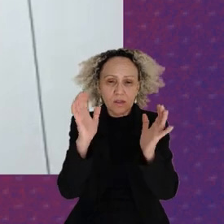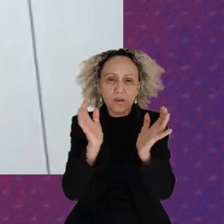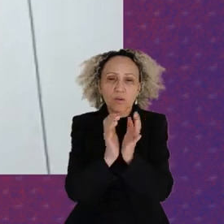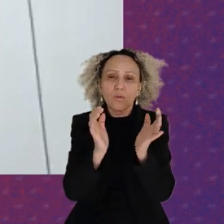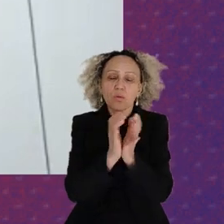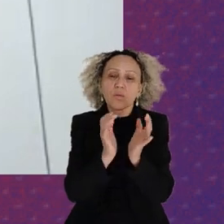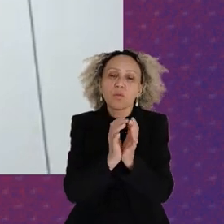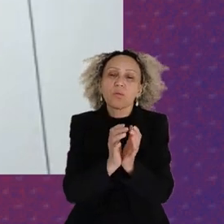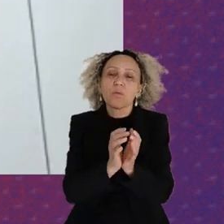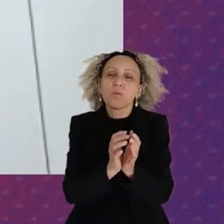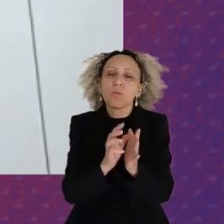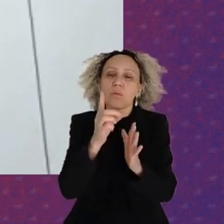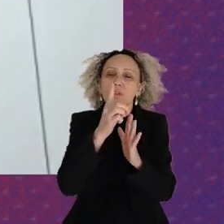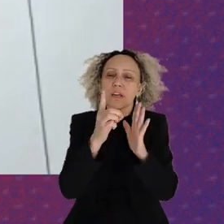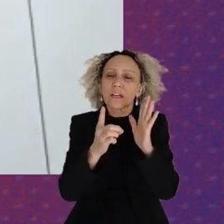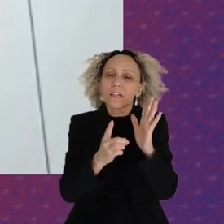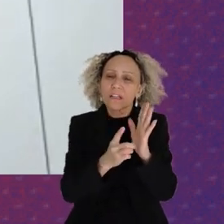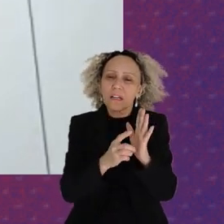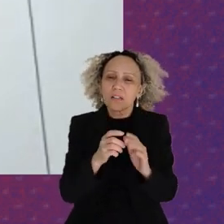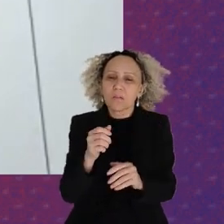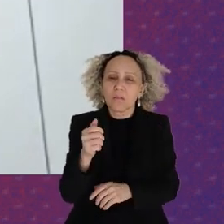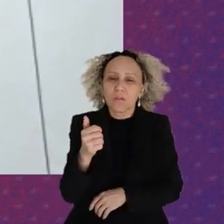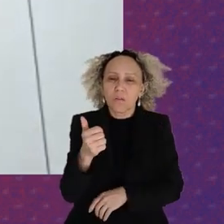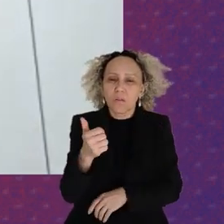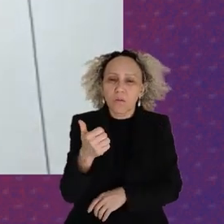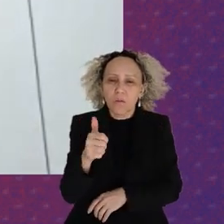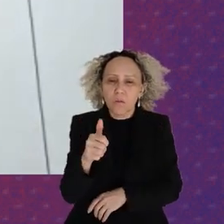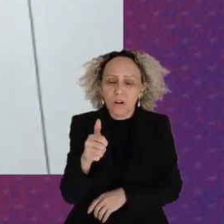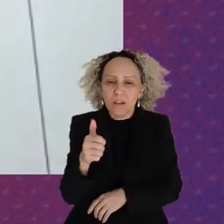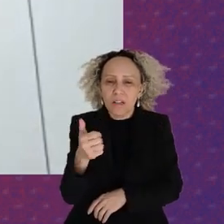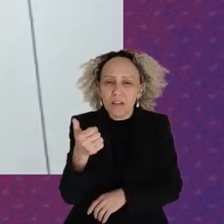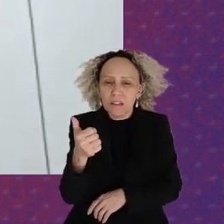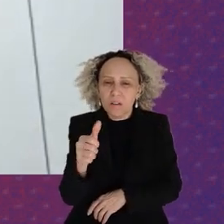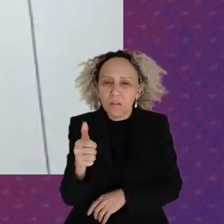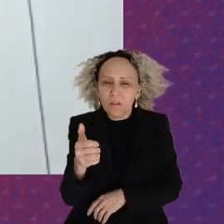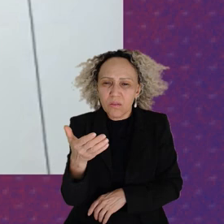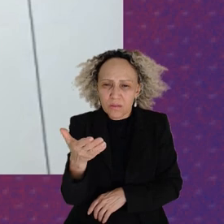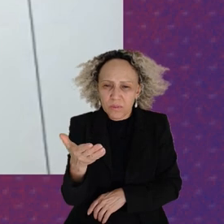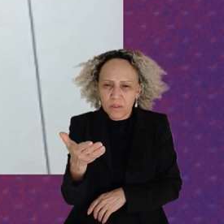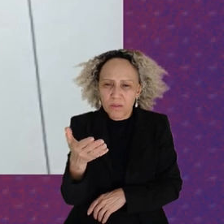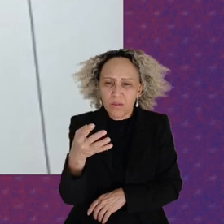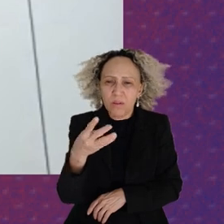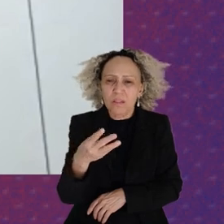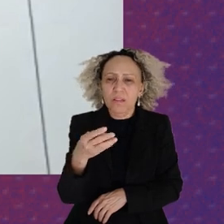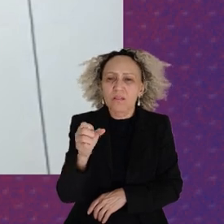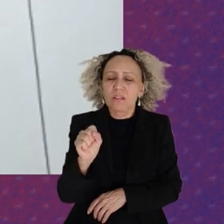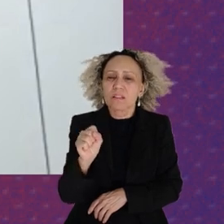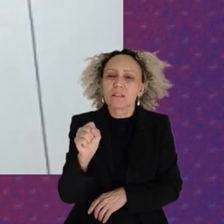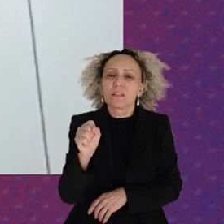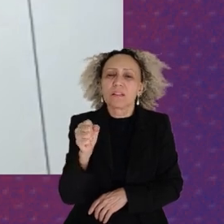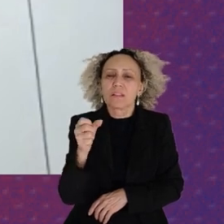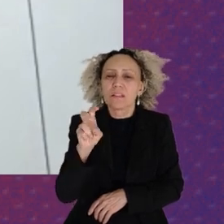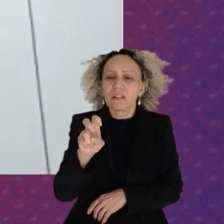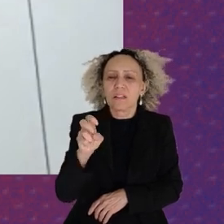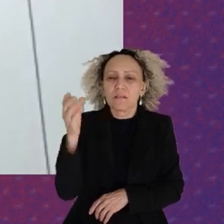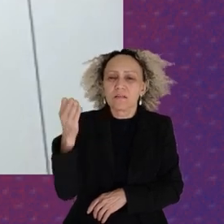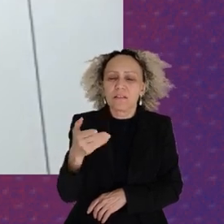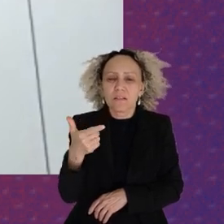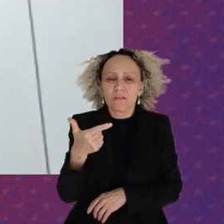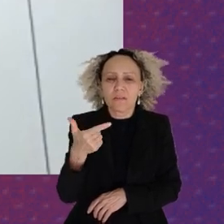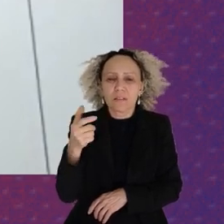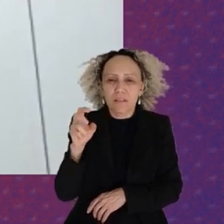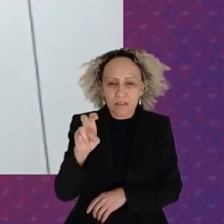decreto 11.485, lá de 6 de abril de 2023. Nós já fizemos